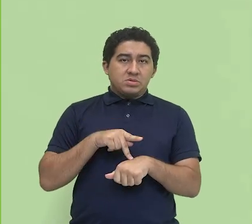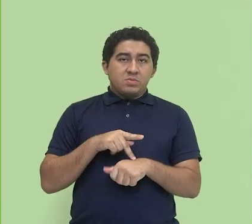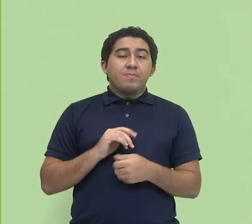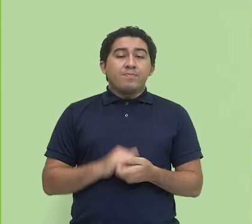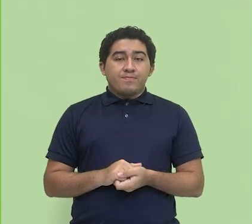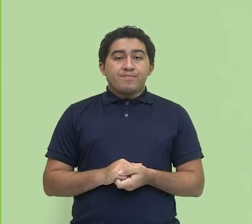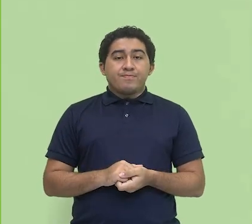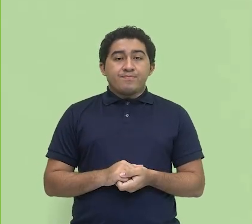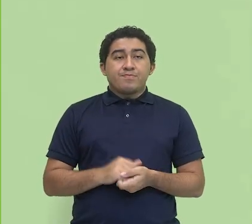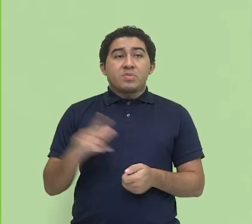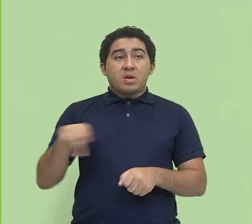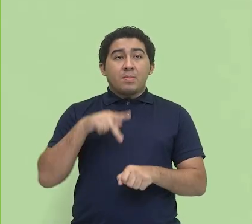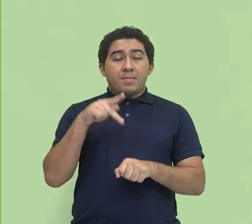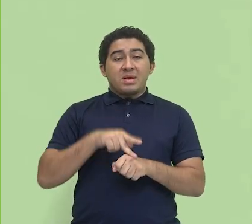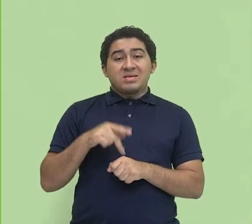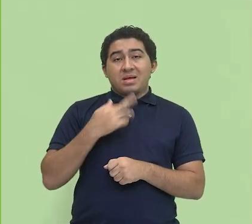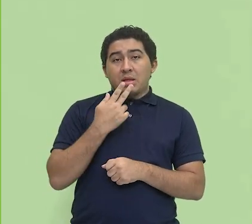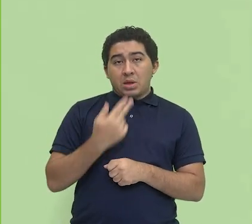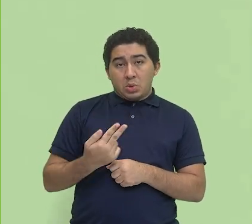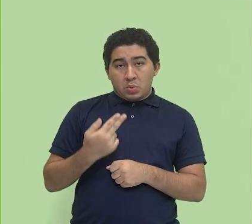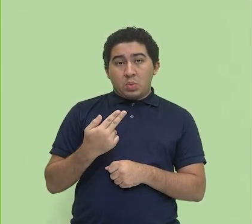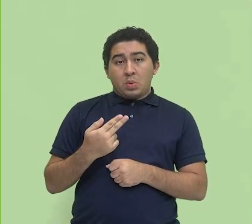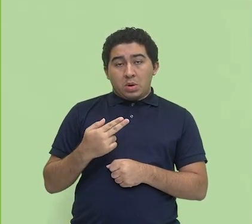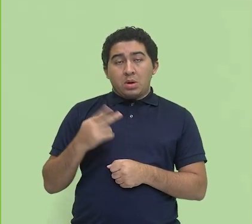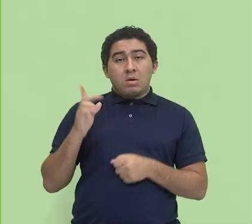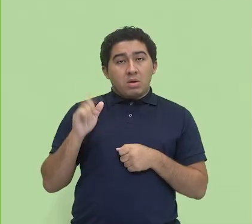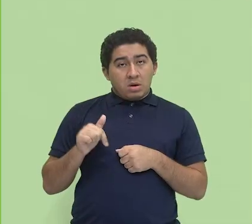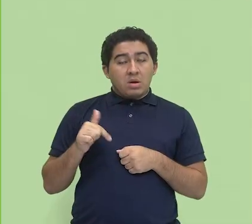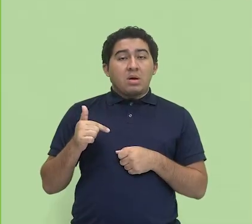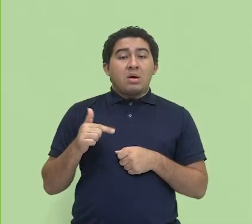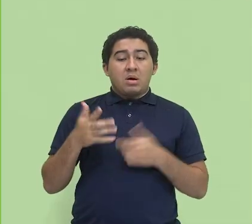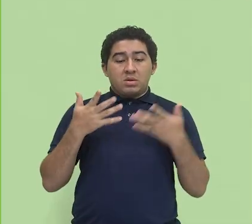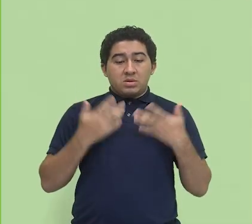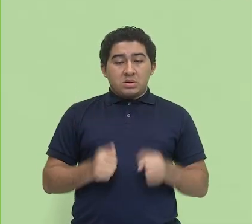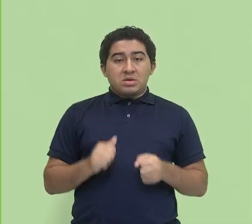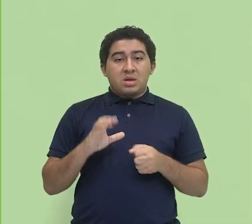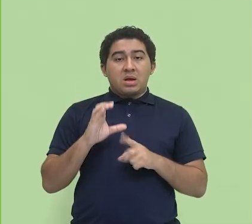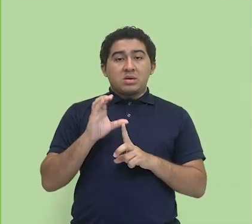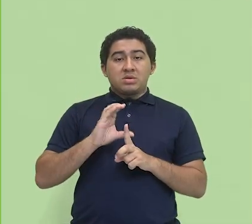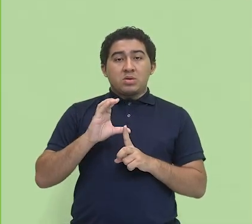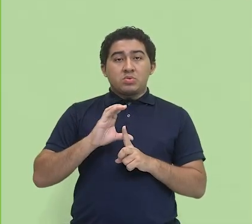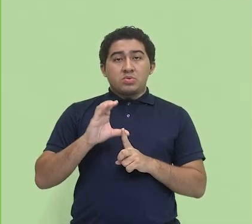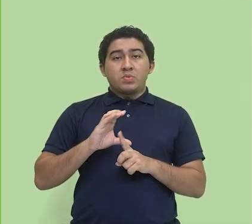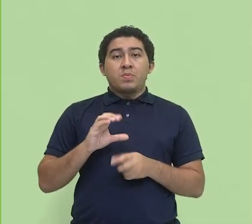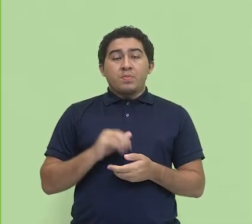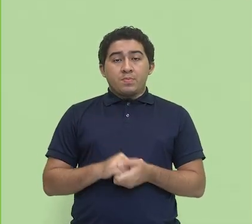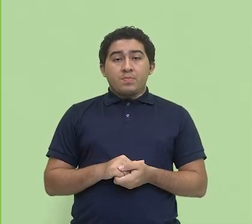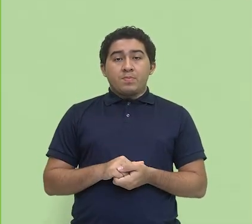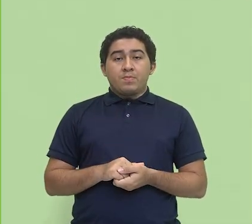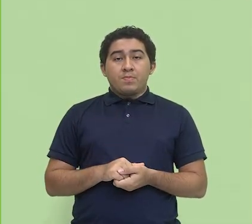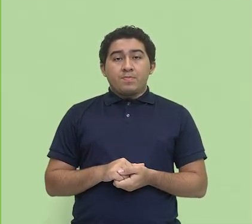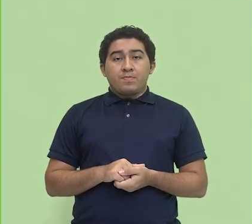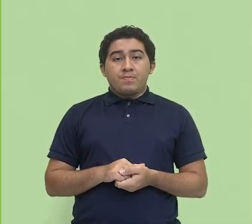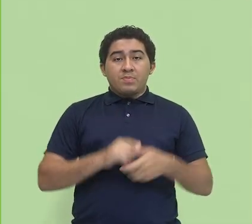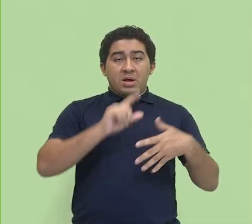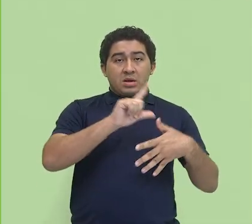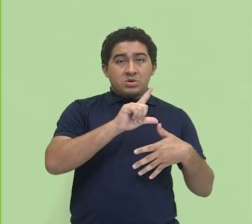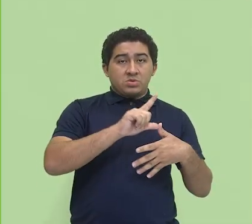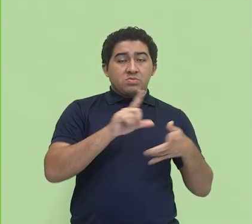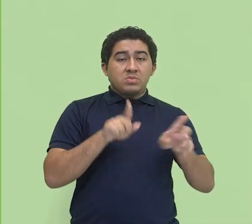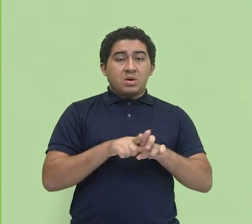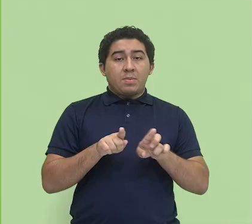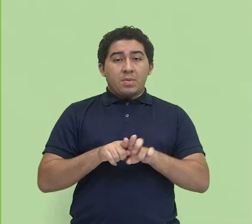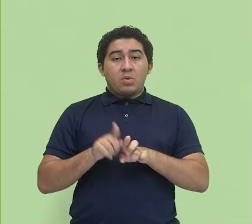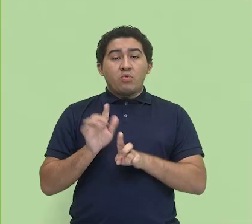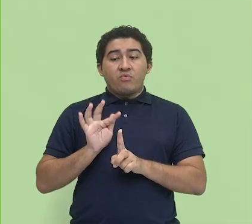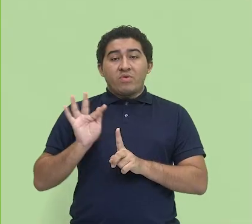maioria dos países de língua latina vai adotar a escala Celsius, né? Do sueco, e Fahrenheit era